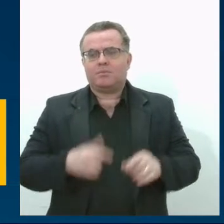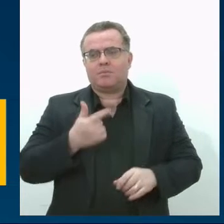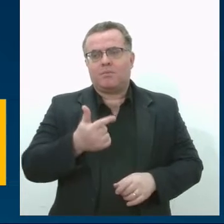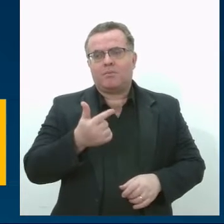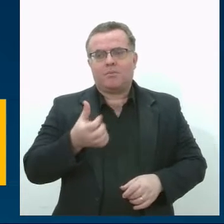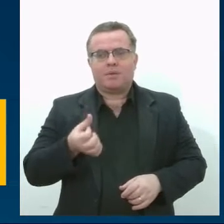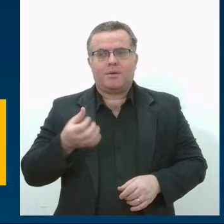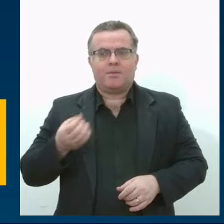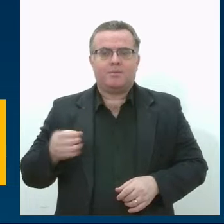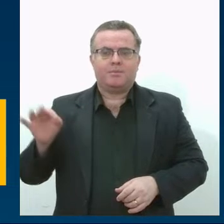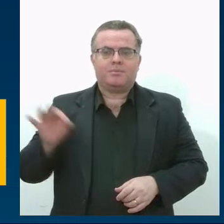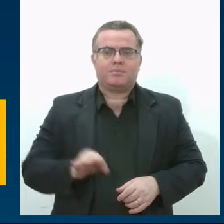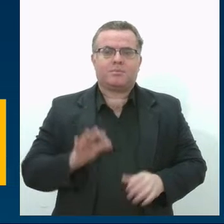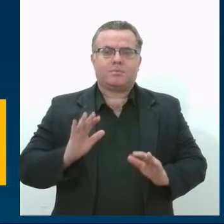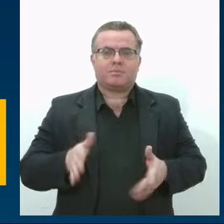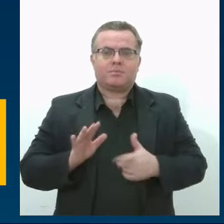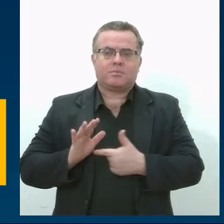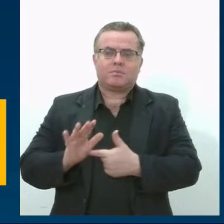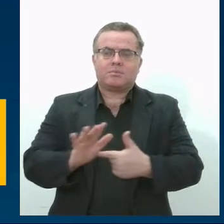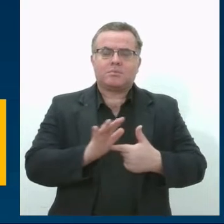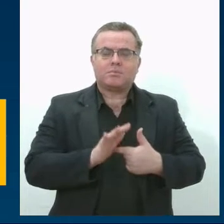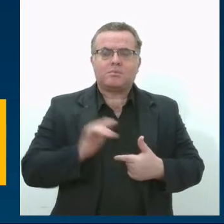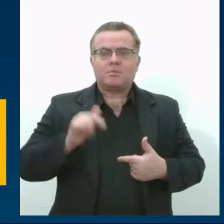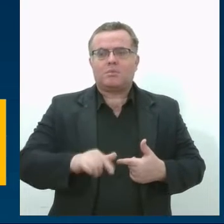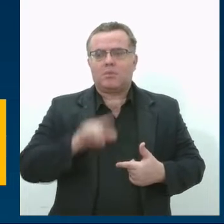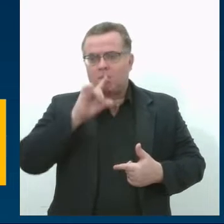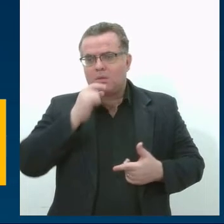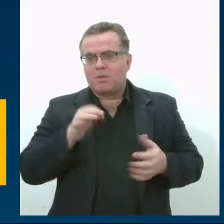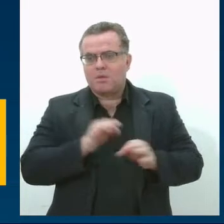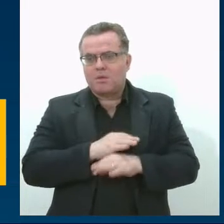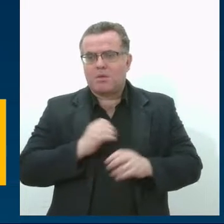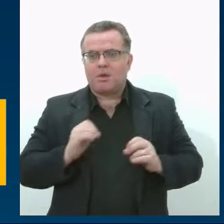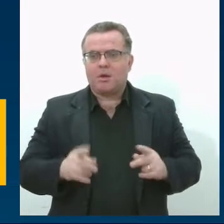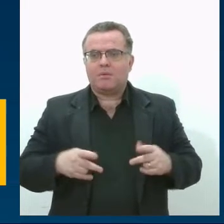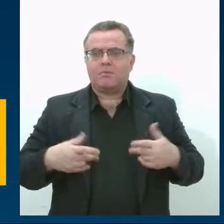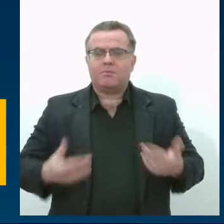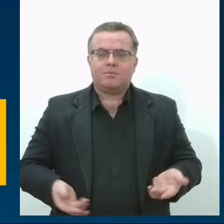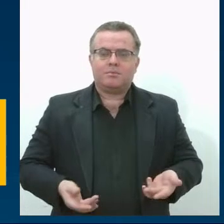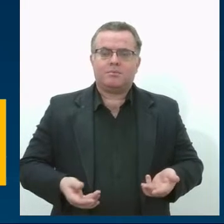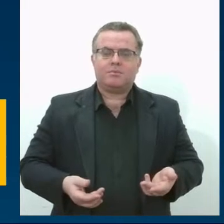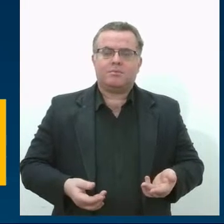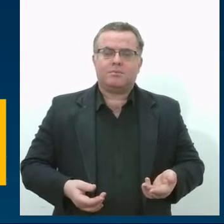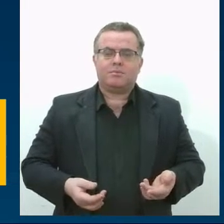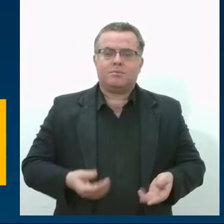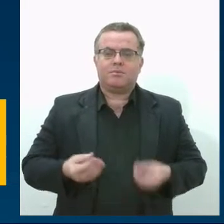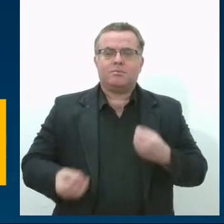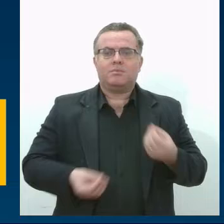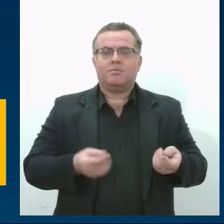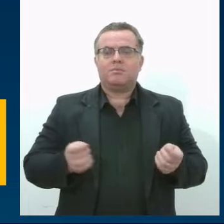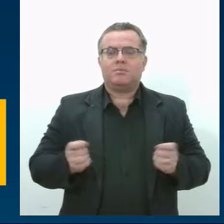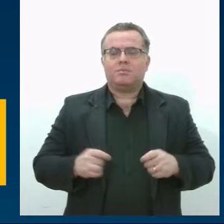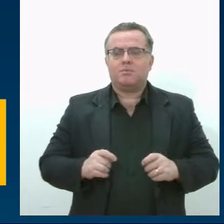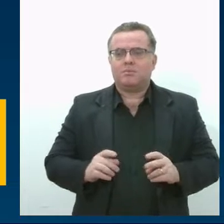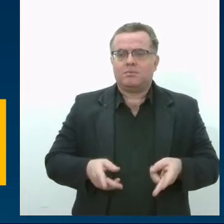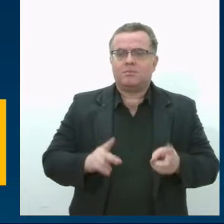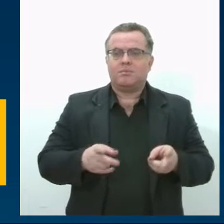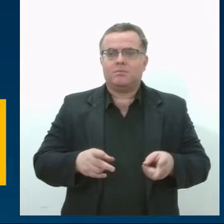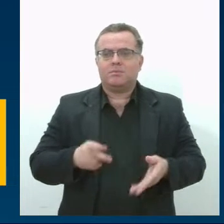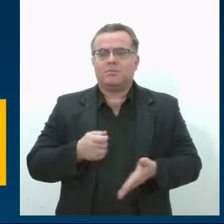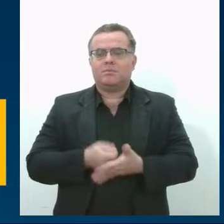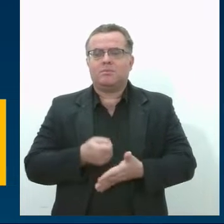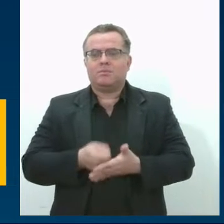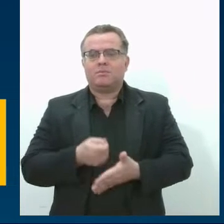260% nas notificações aqui em Aracaju. É um número expressivo, é um número que requer muita